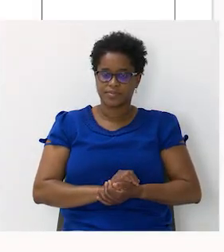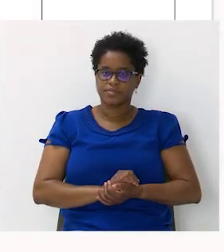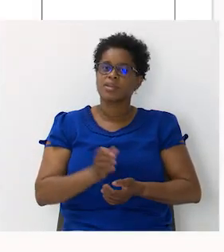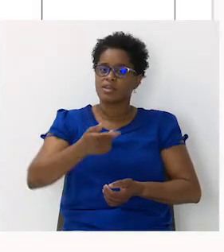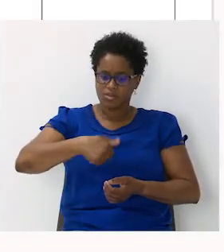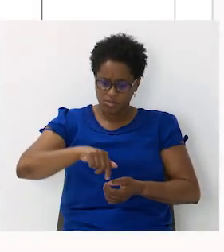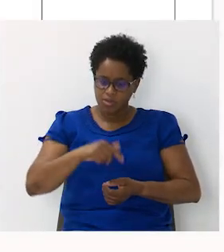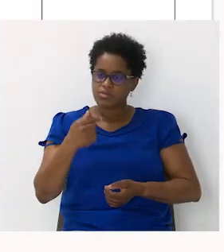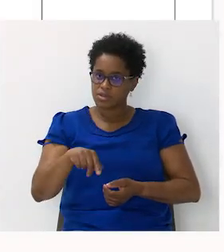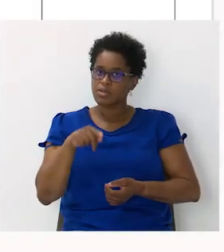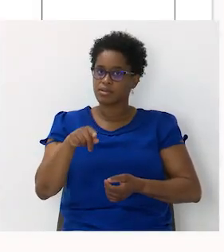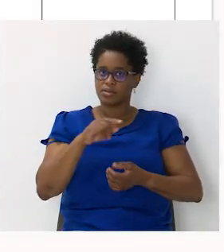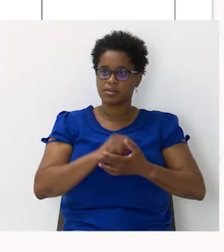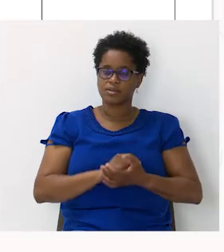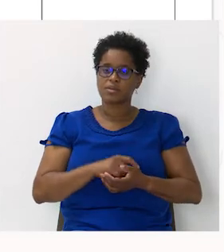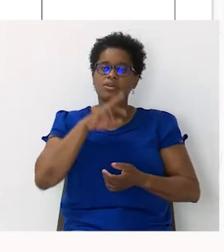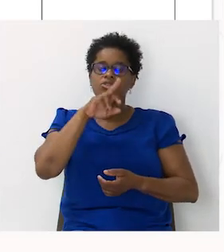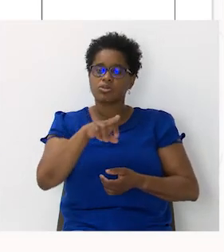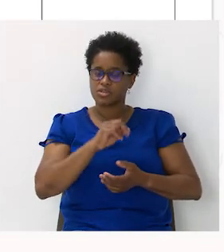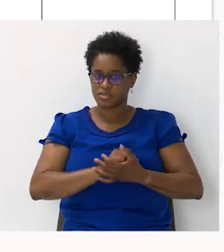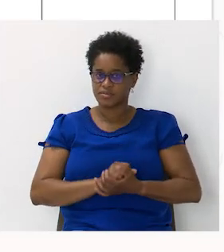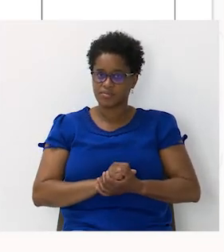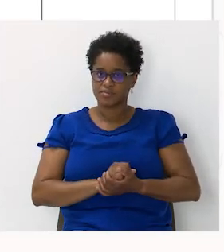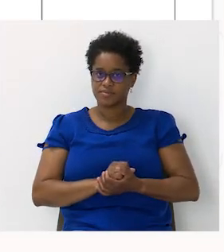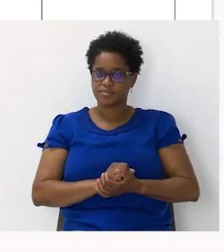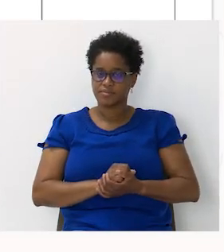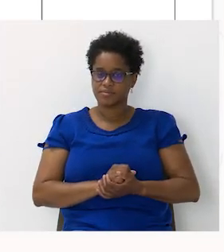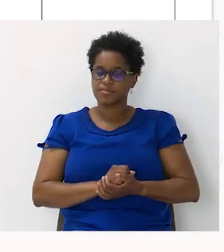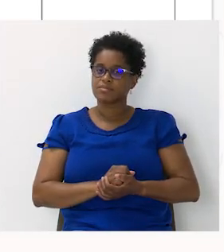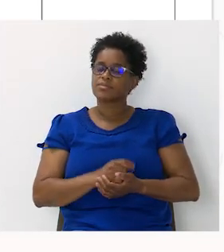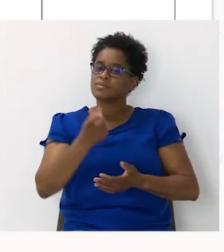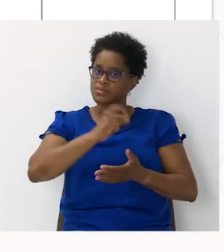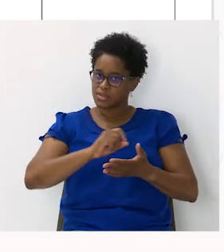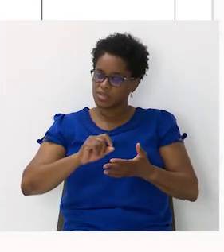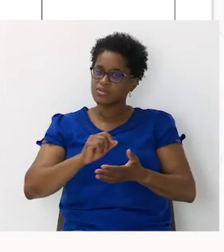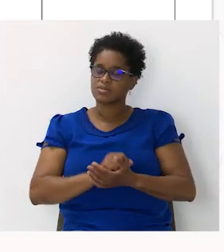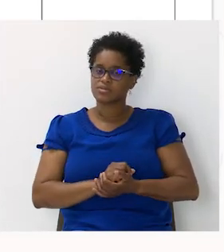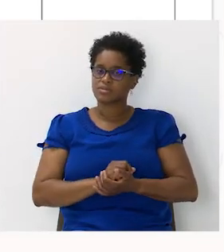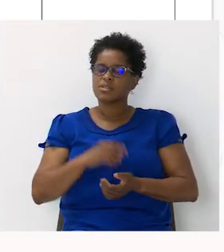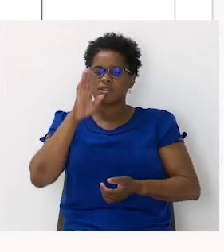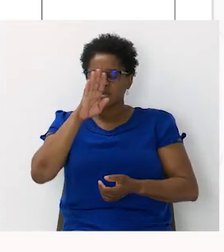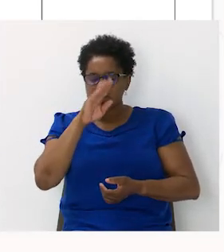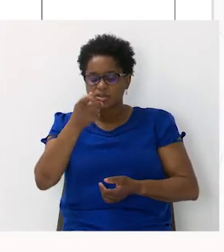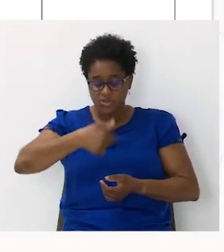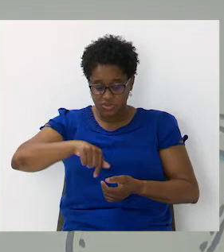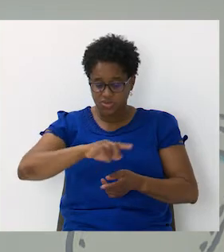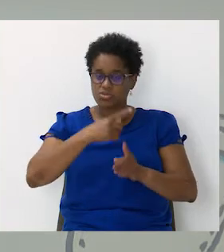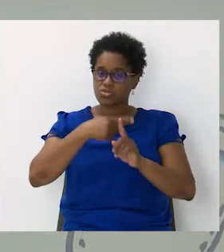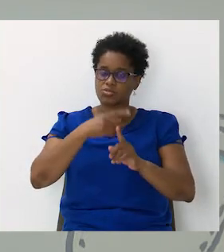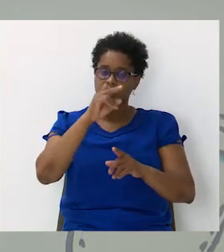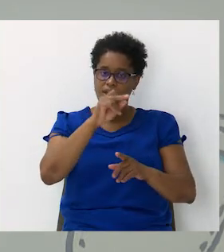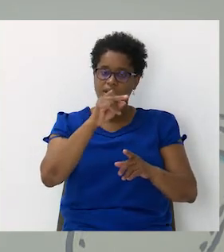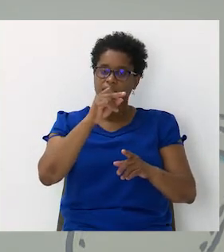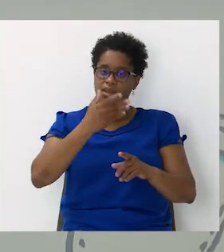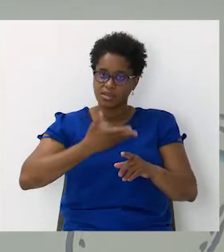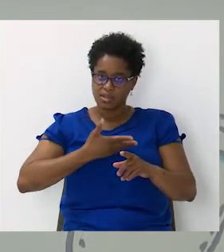Nós temos aqui a resposta completa. Se nós somarmos